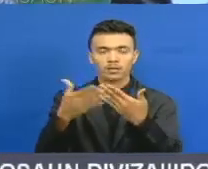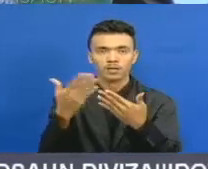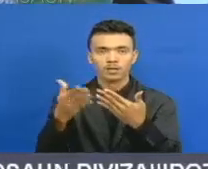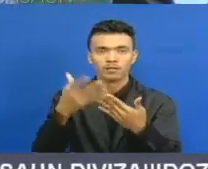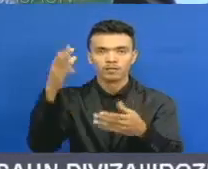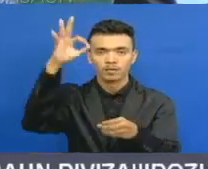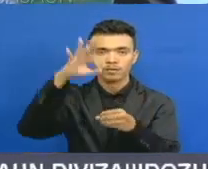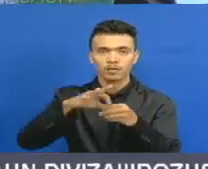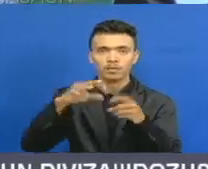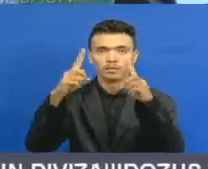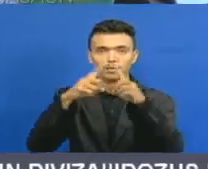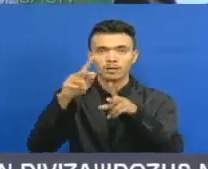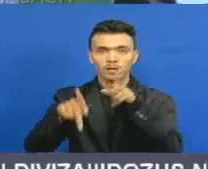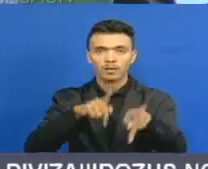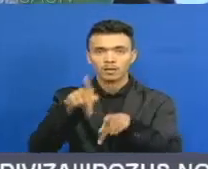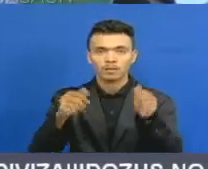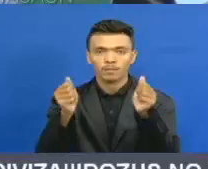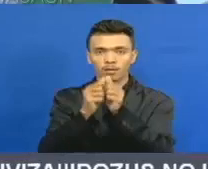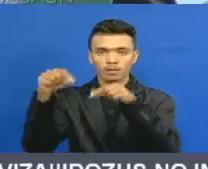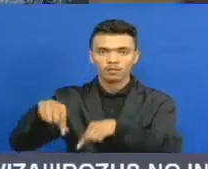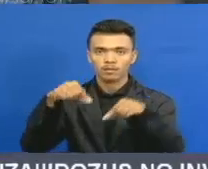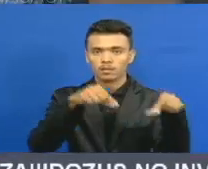portador deficiência será